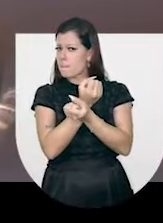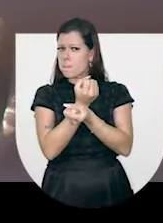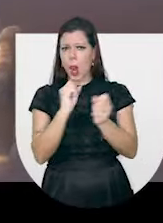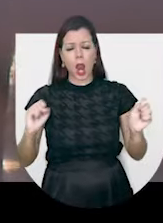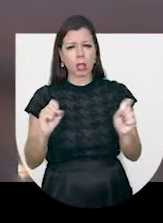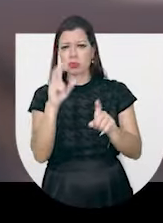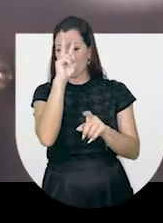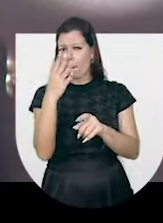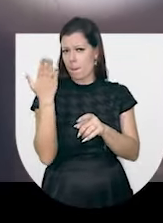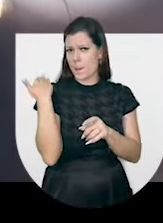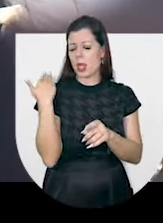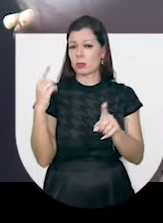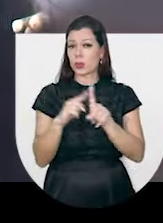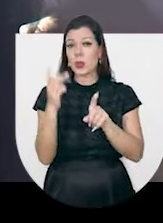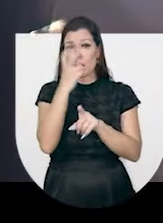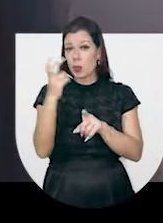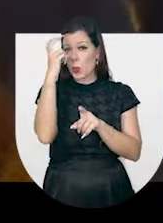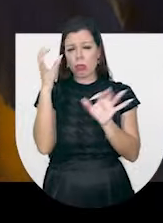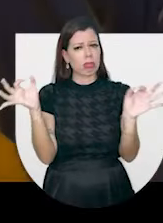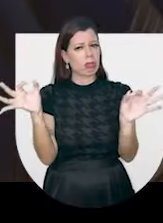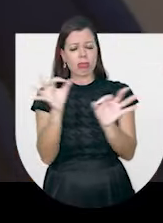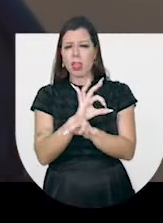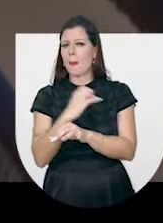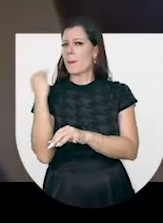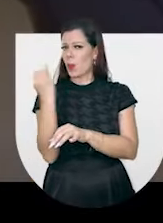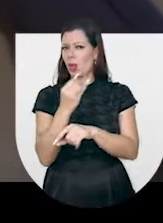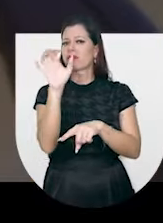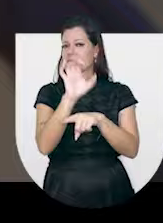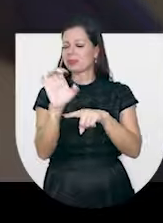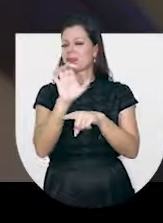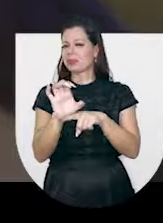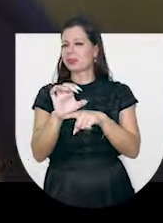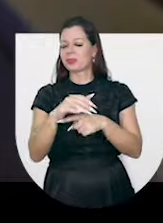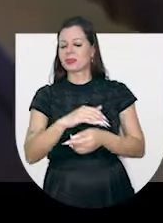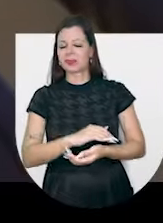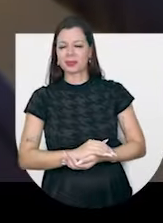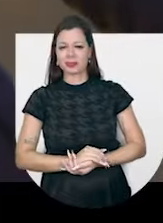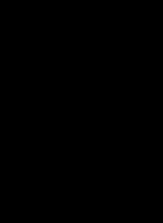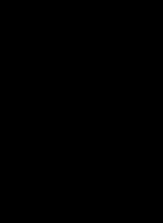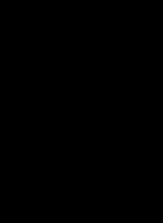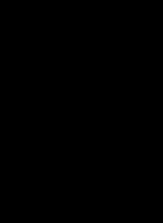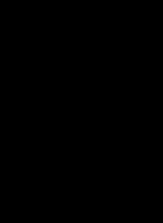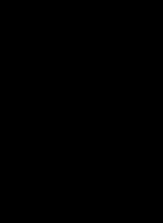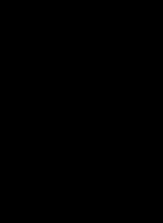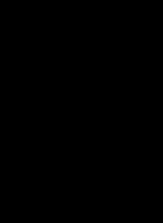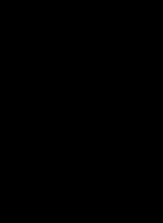indígenas, quebrando estereótipos e valorizando a sua cultura tão rica e importante para o nosso estado.